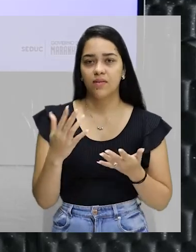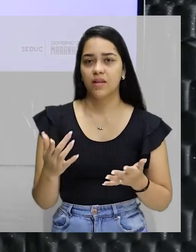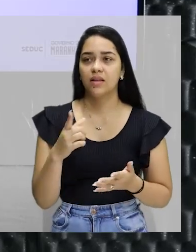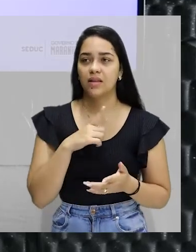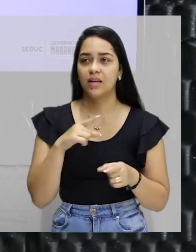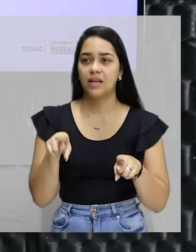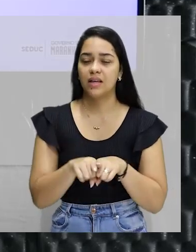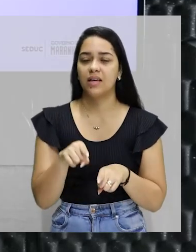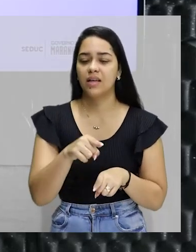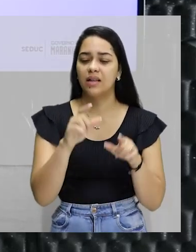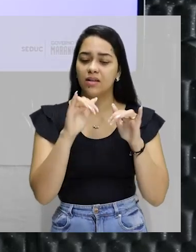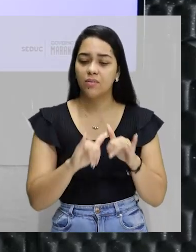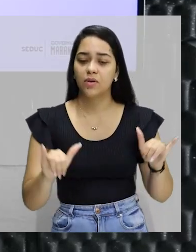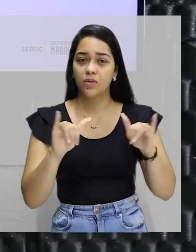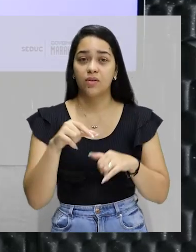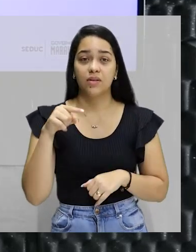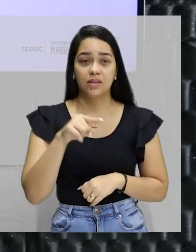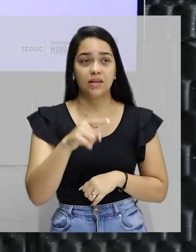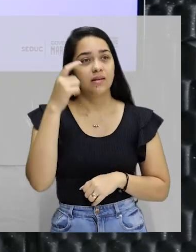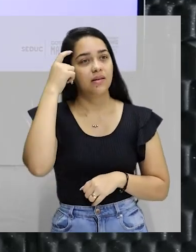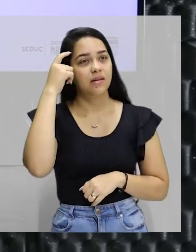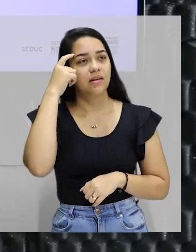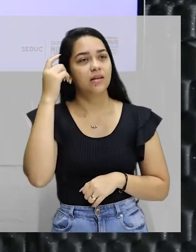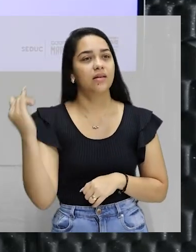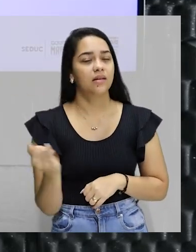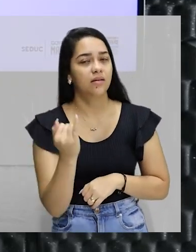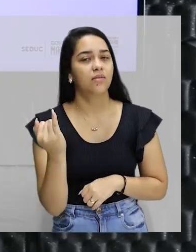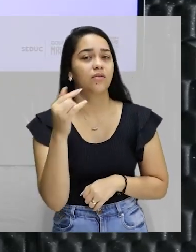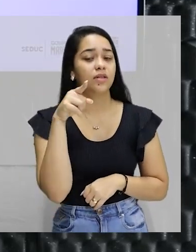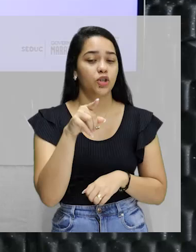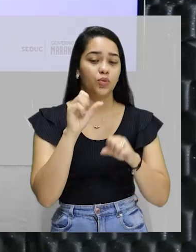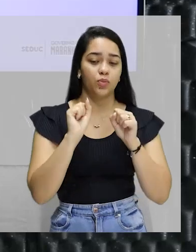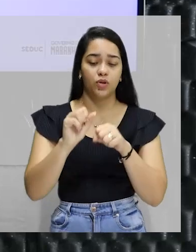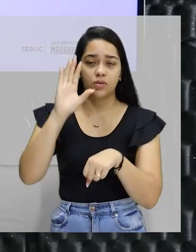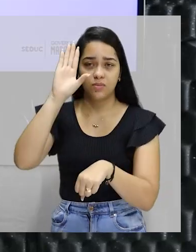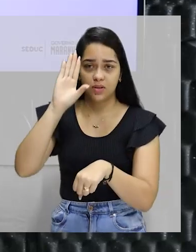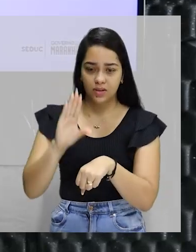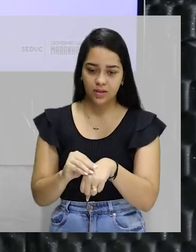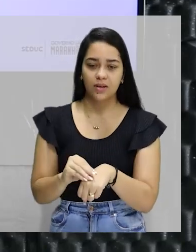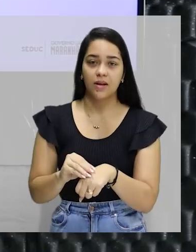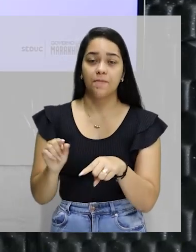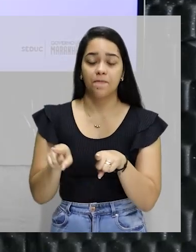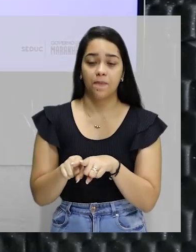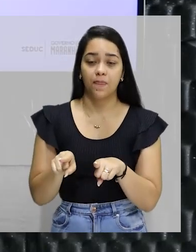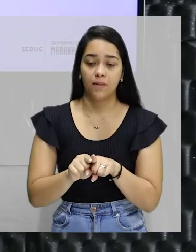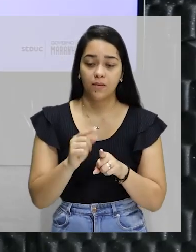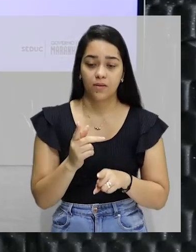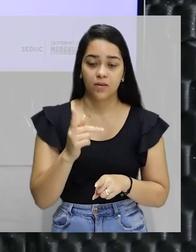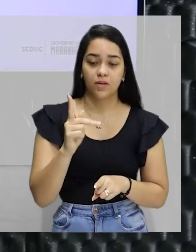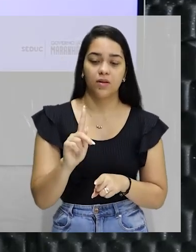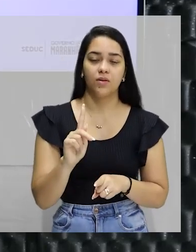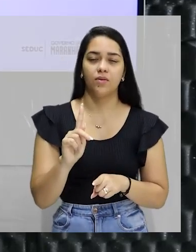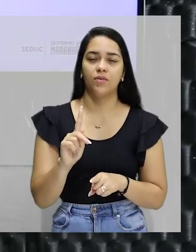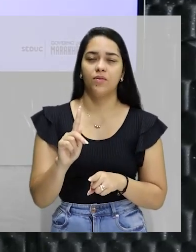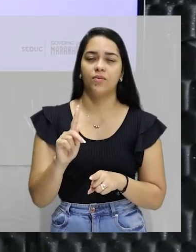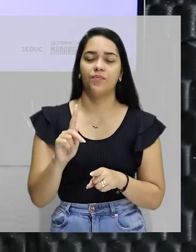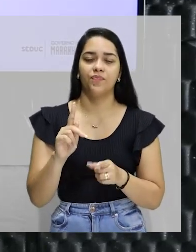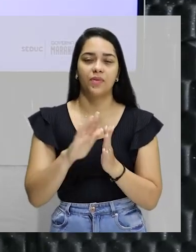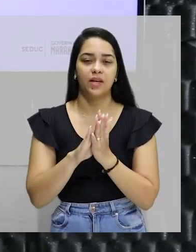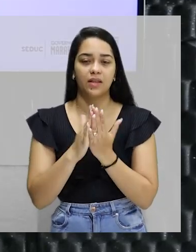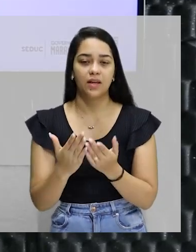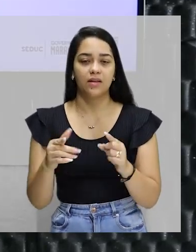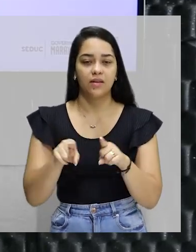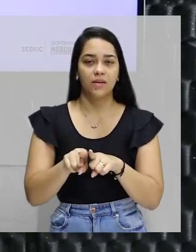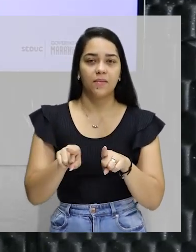e aquelas informações que você achar interessante, você pode printar a tela, certo? E passar para o caderno. E assim continuar com